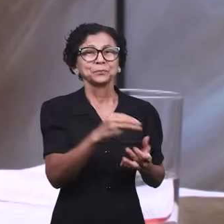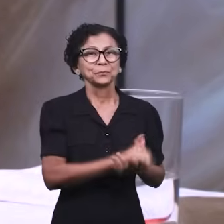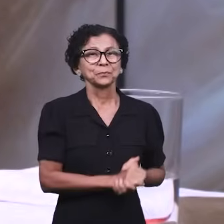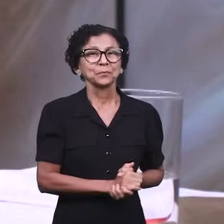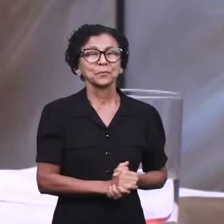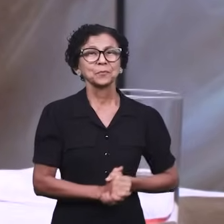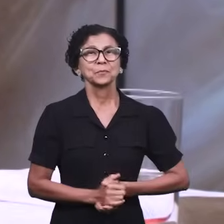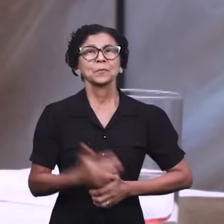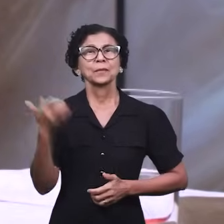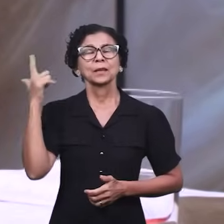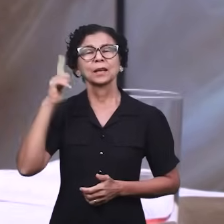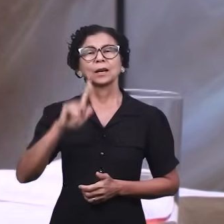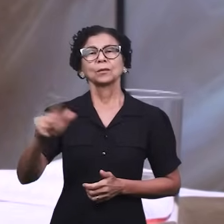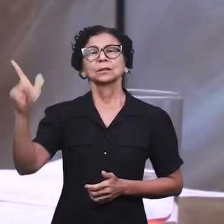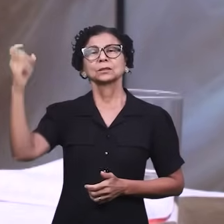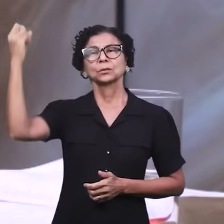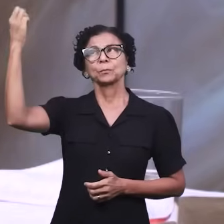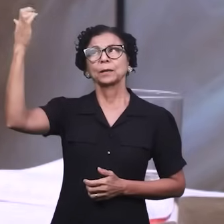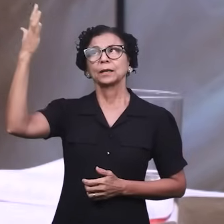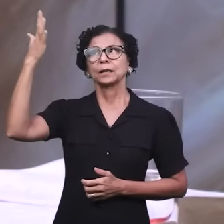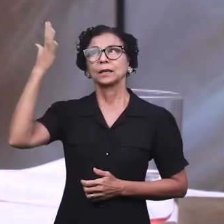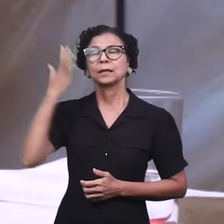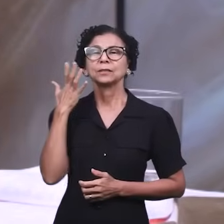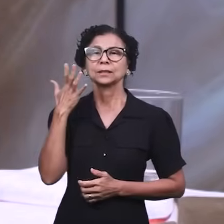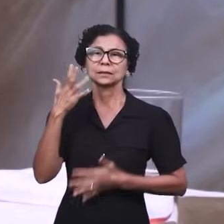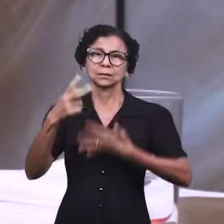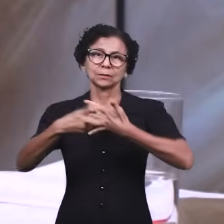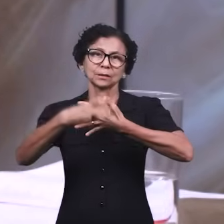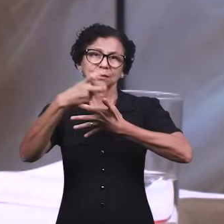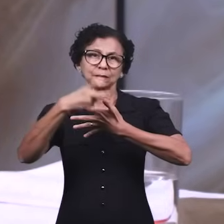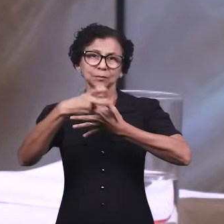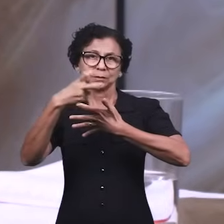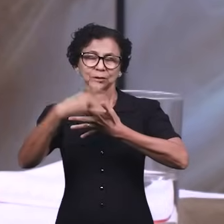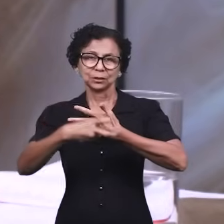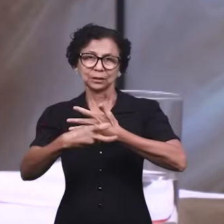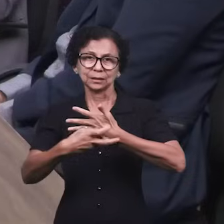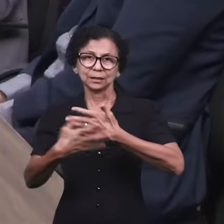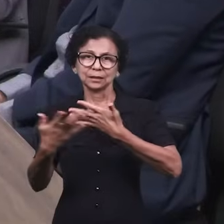quinta medida e nessa quinta medida ele recebeu um livramento.